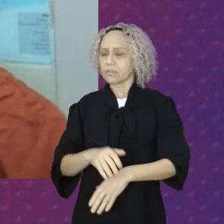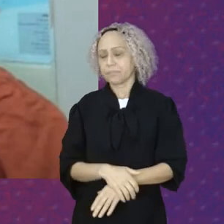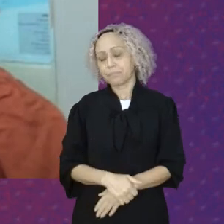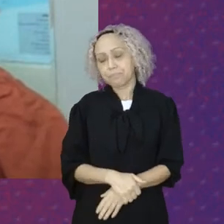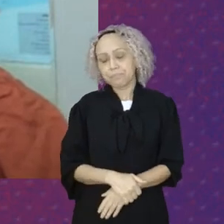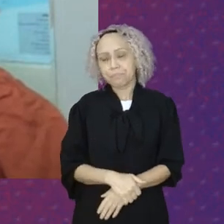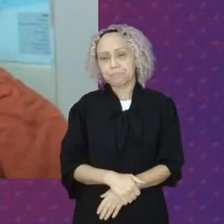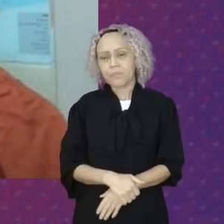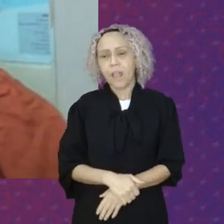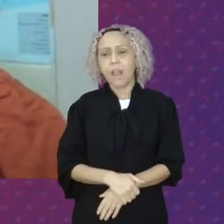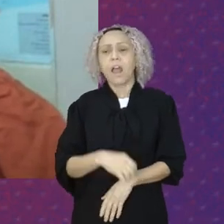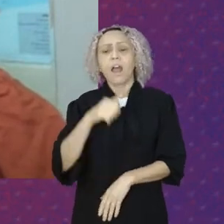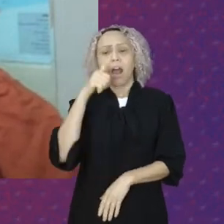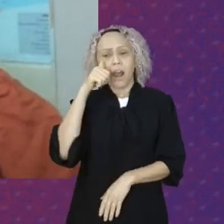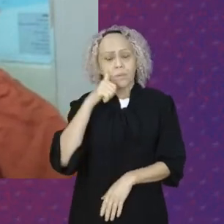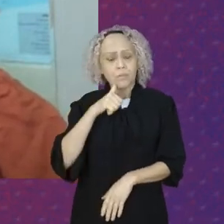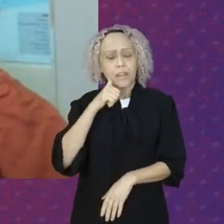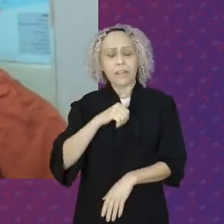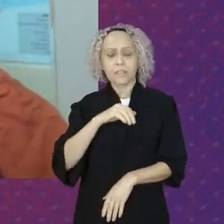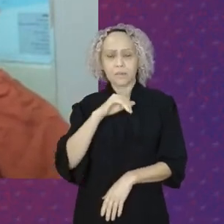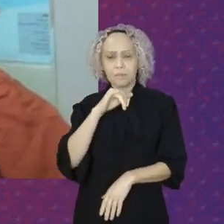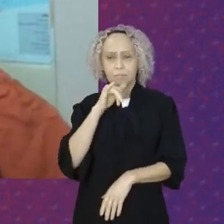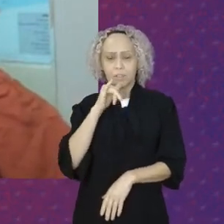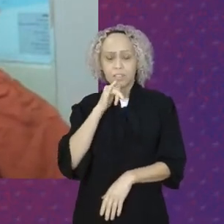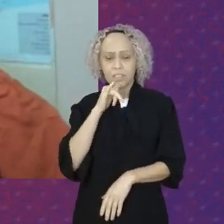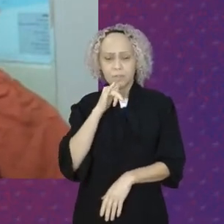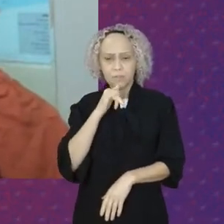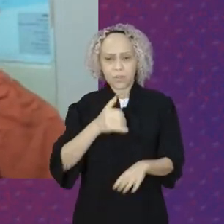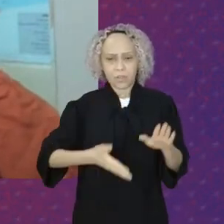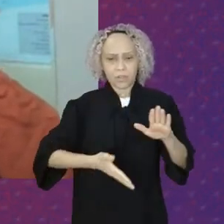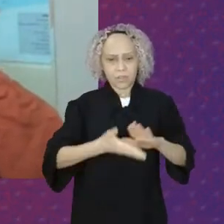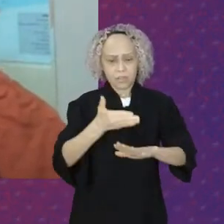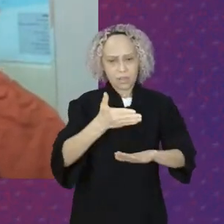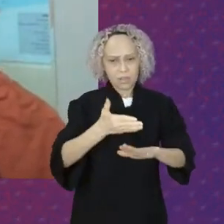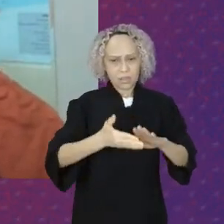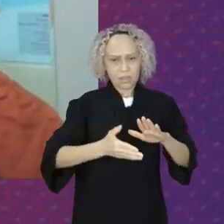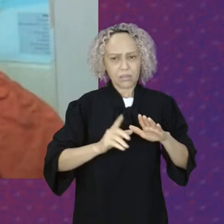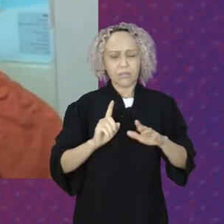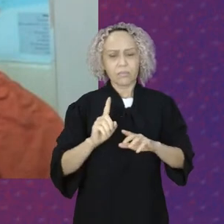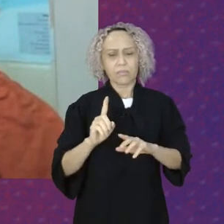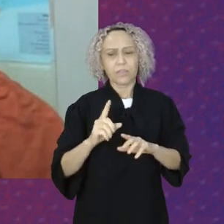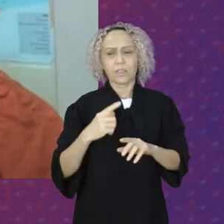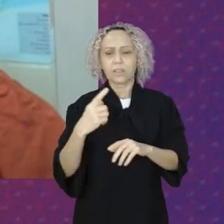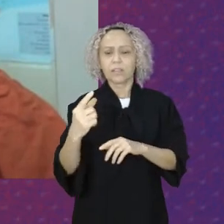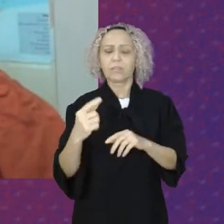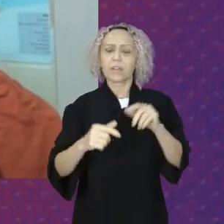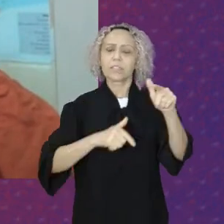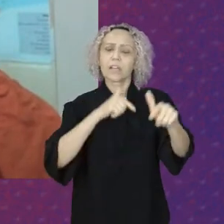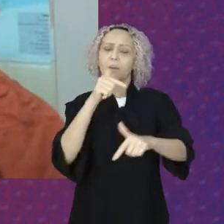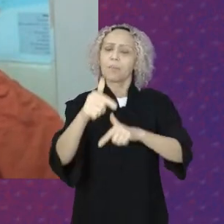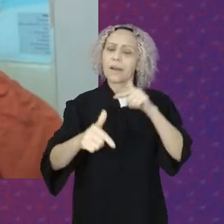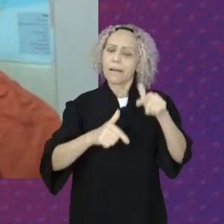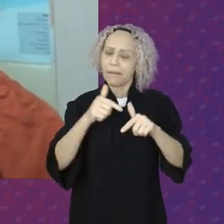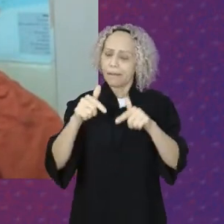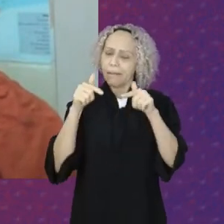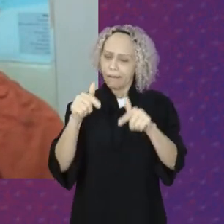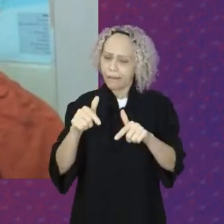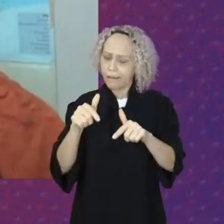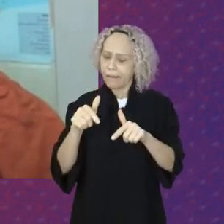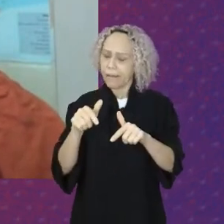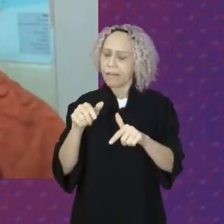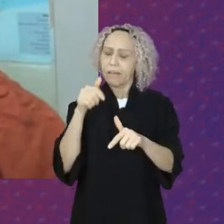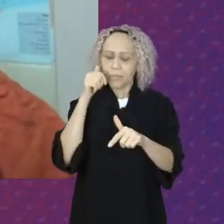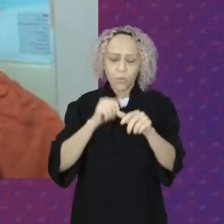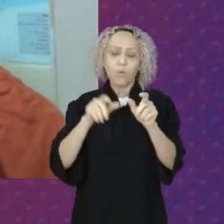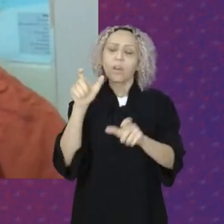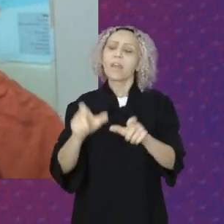trabalhar, elas precisam ter um mínimo de condição, seja do ponto de vista de rede de apoio, porque é uma coisa muito